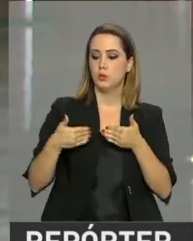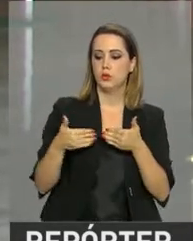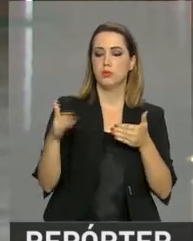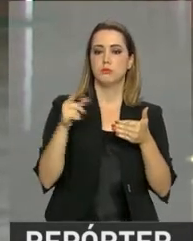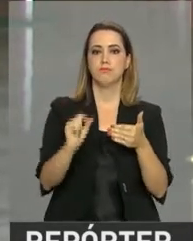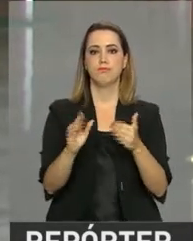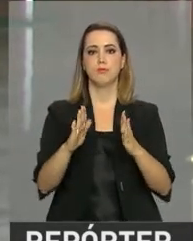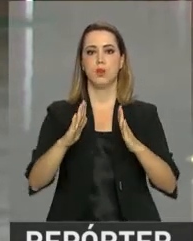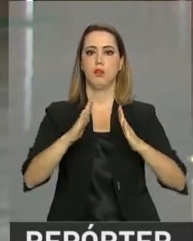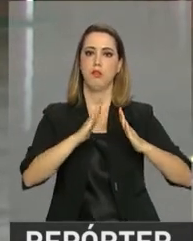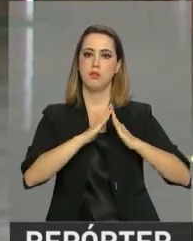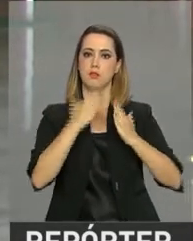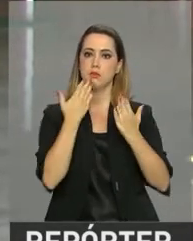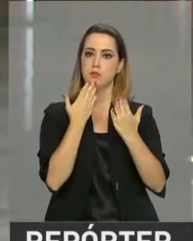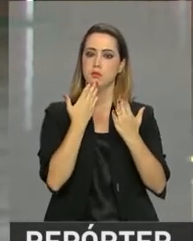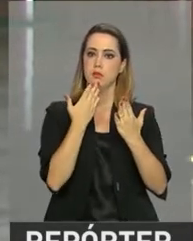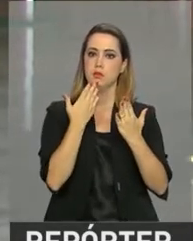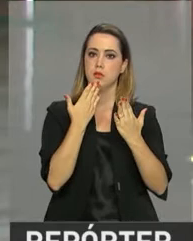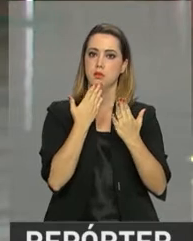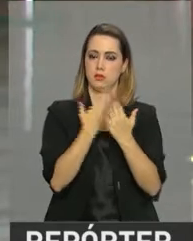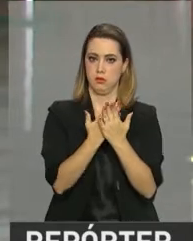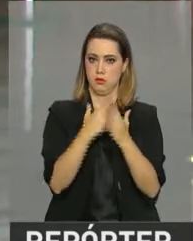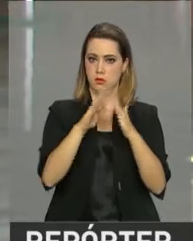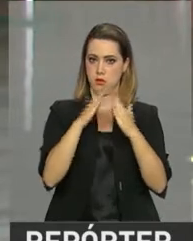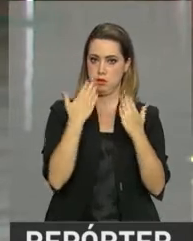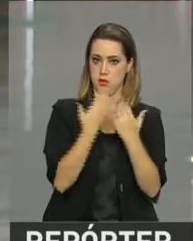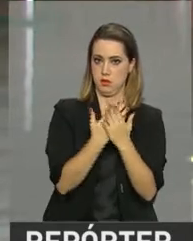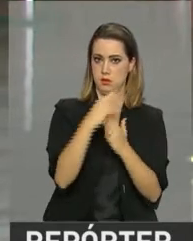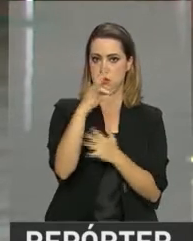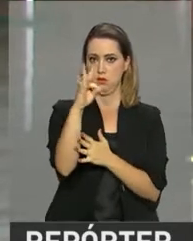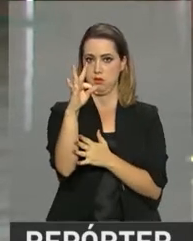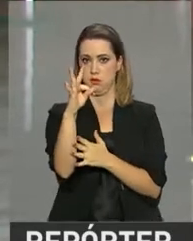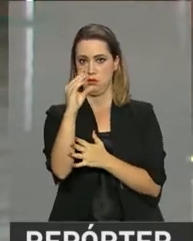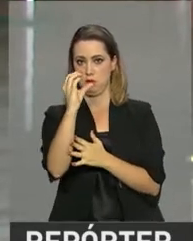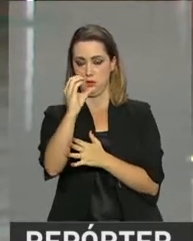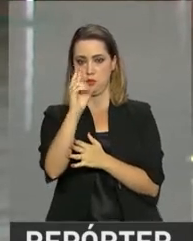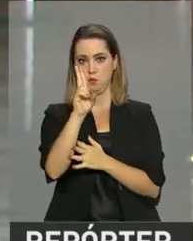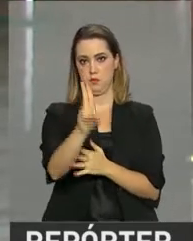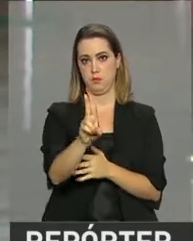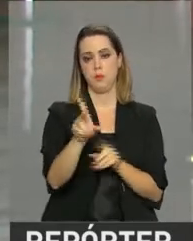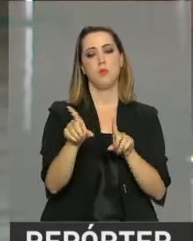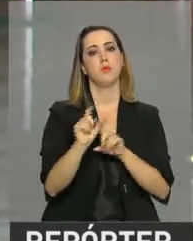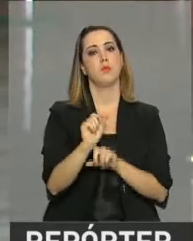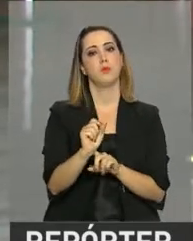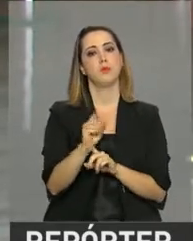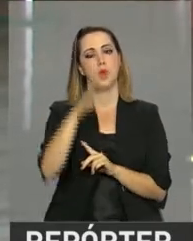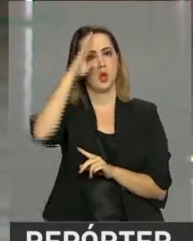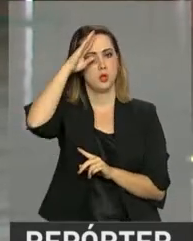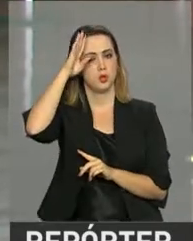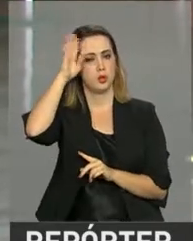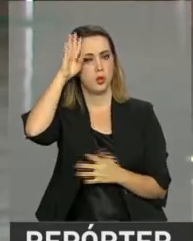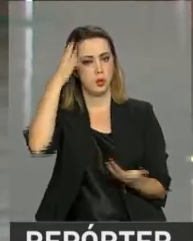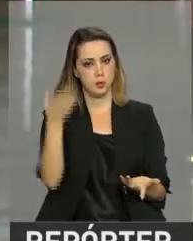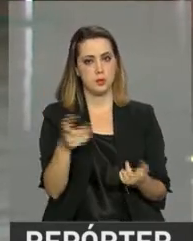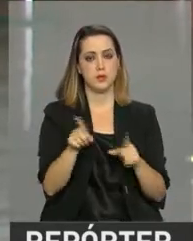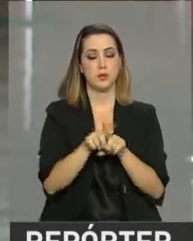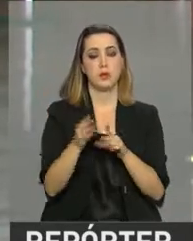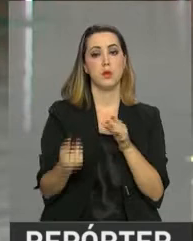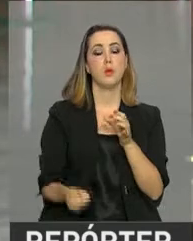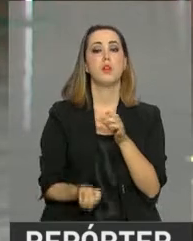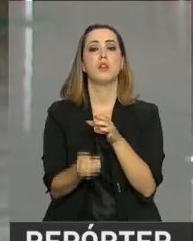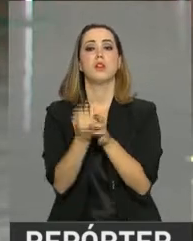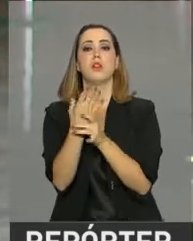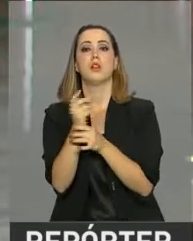escola superior do tcu aqui em brasília que é o instituto serzedello correia este instituto foi criado